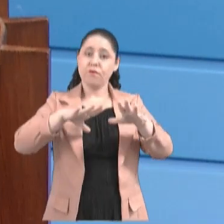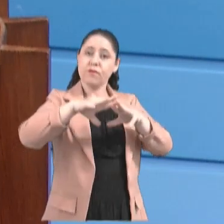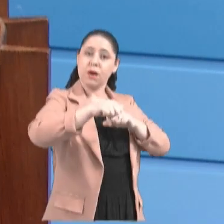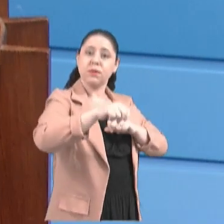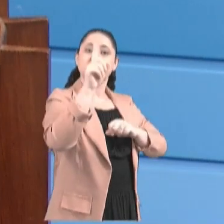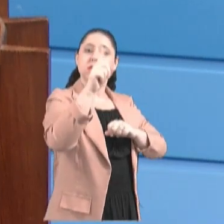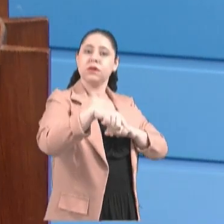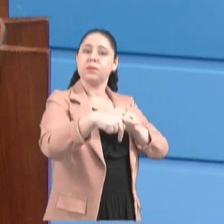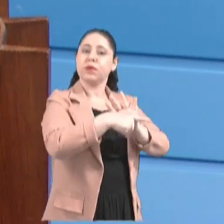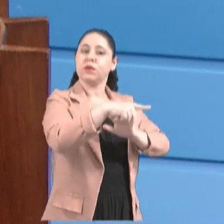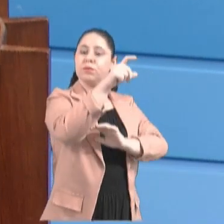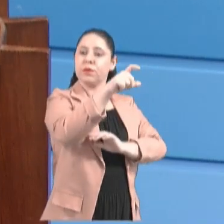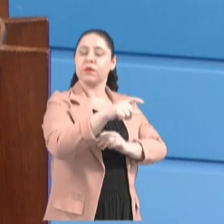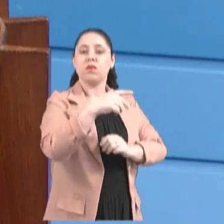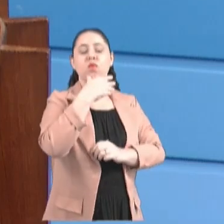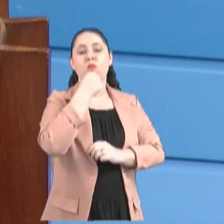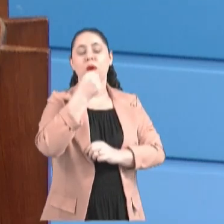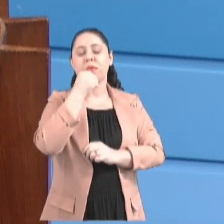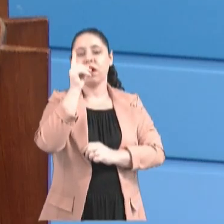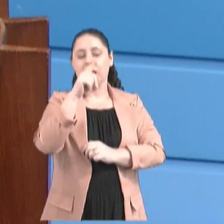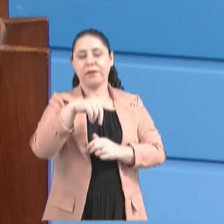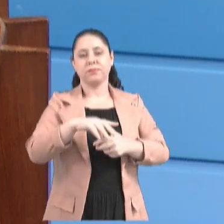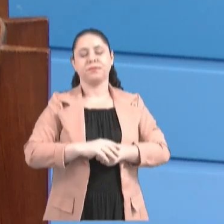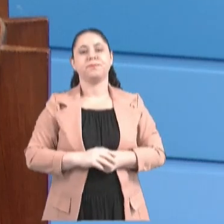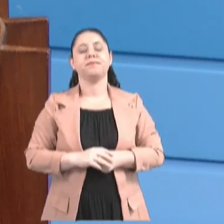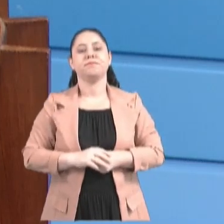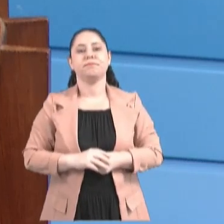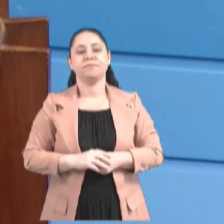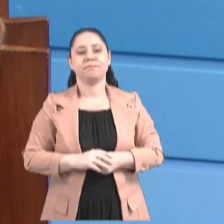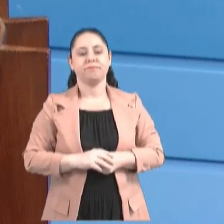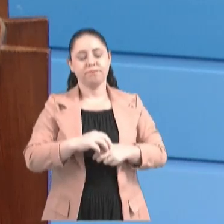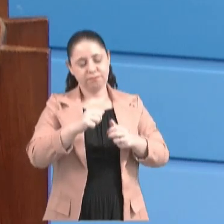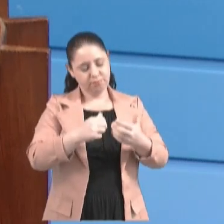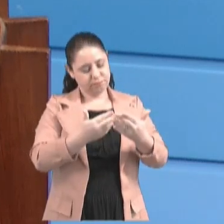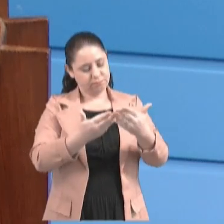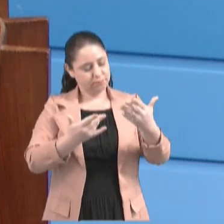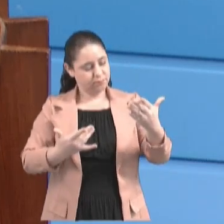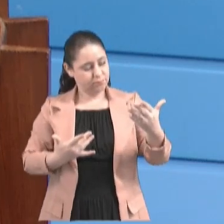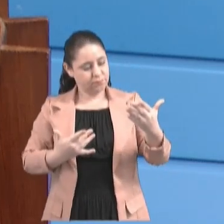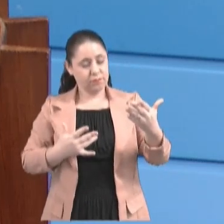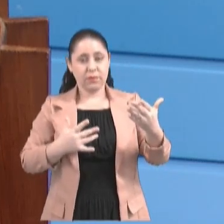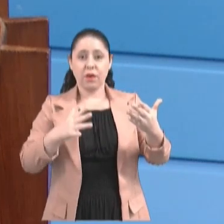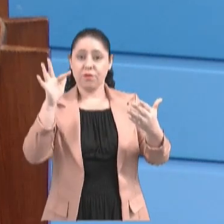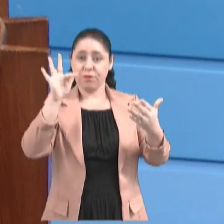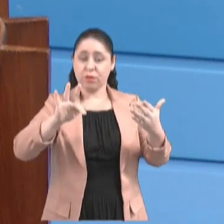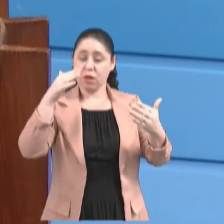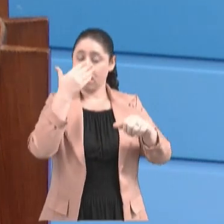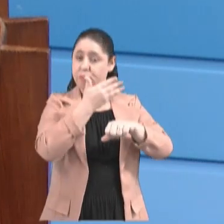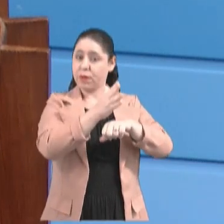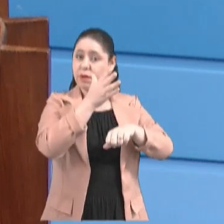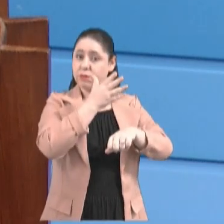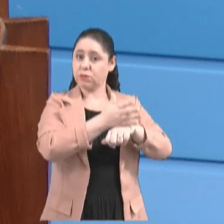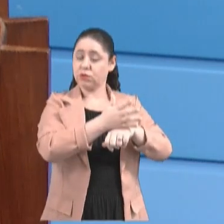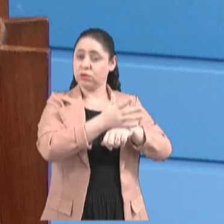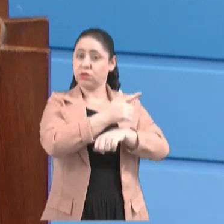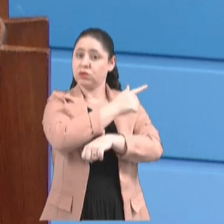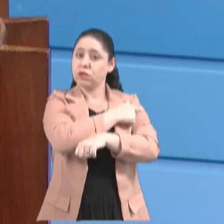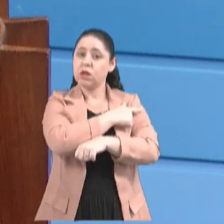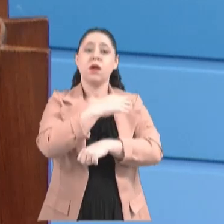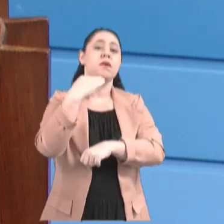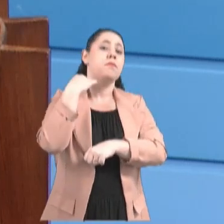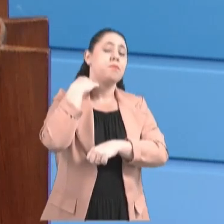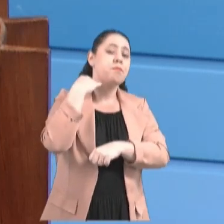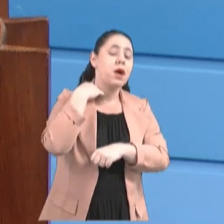formação do indicado está aqui, a formação prática: gerente de